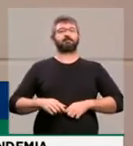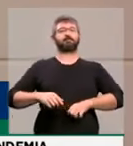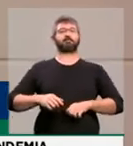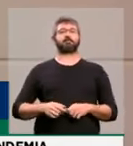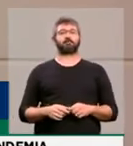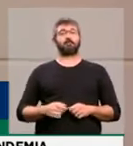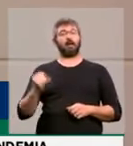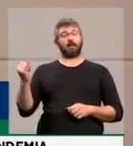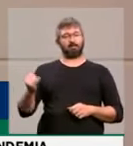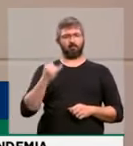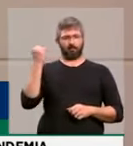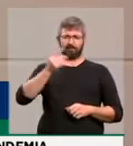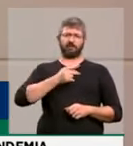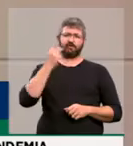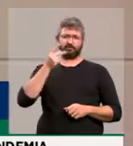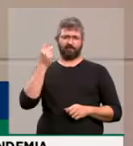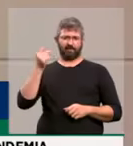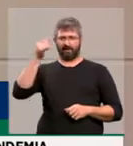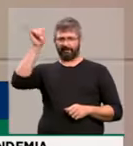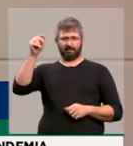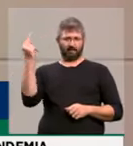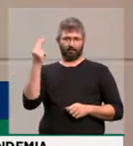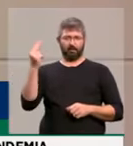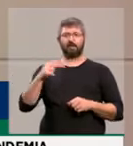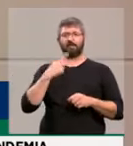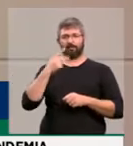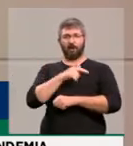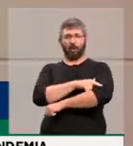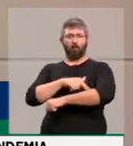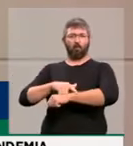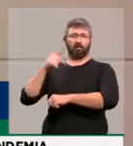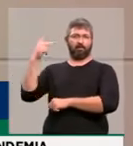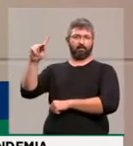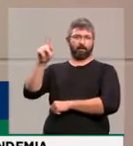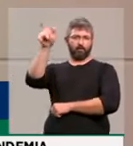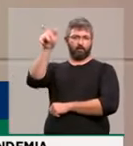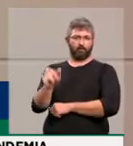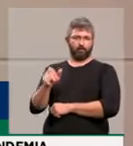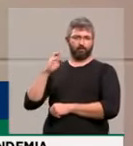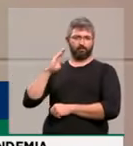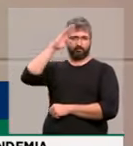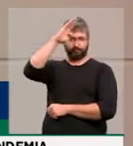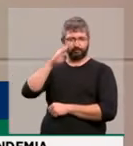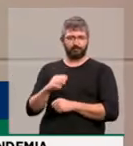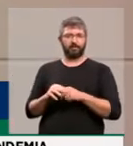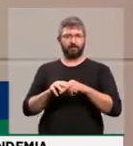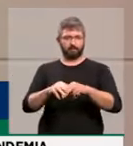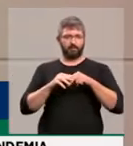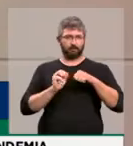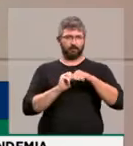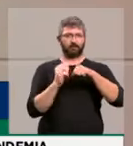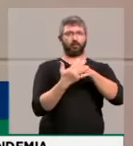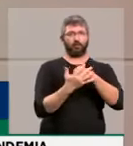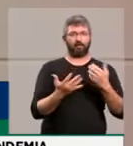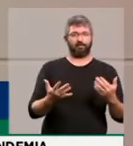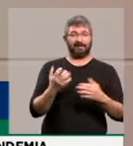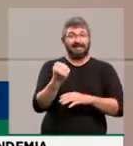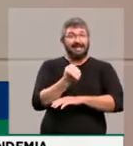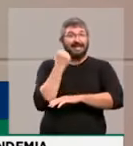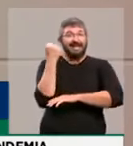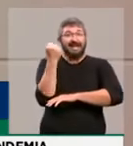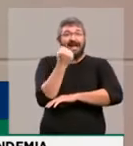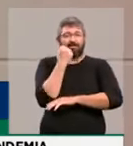considerações sobre a maneira como o presidente vem se comportando em relação a essa gravíssima doença que,